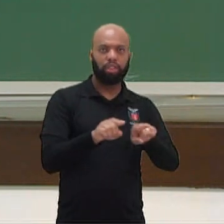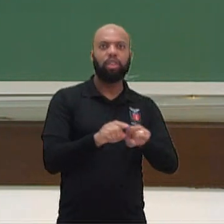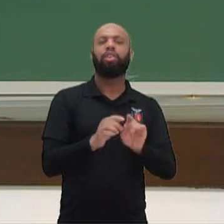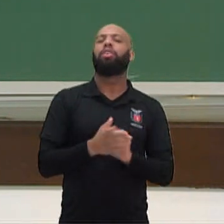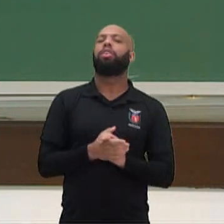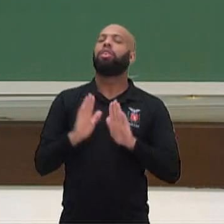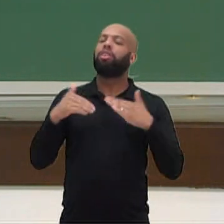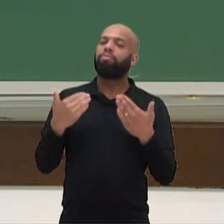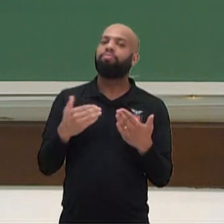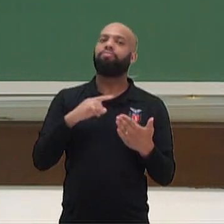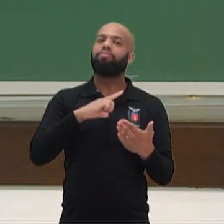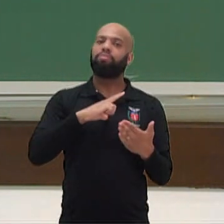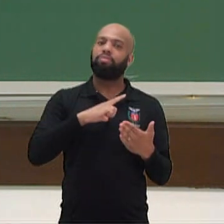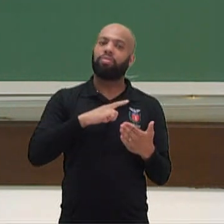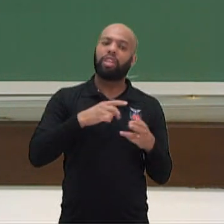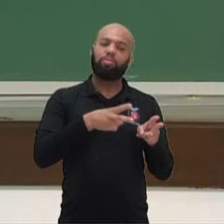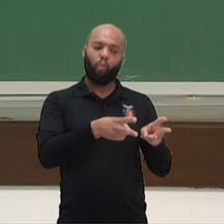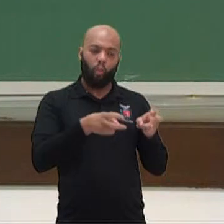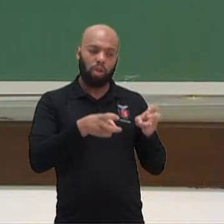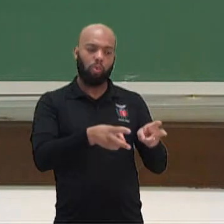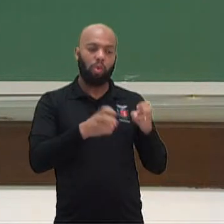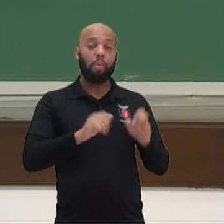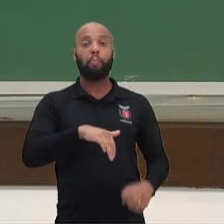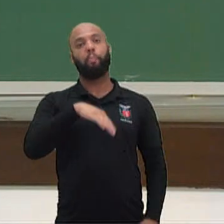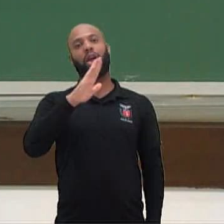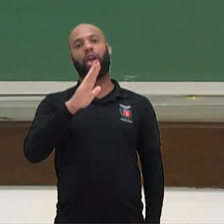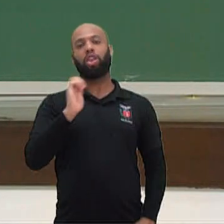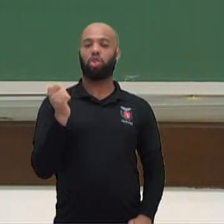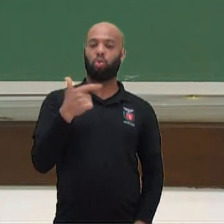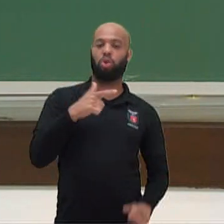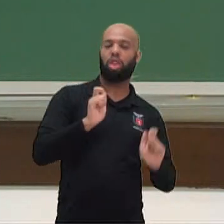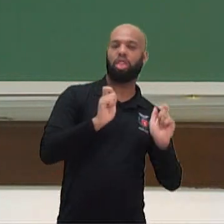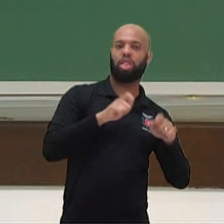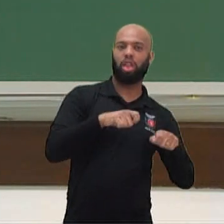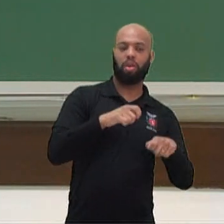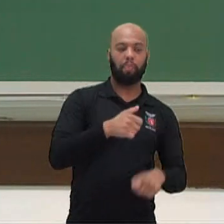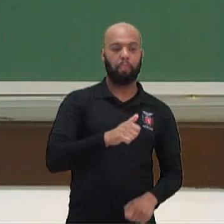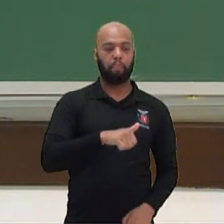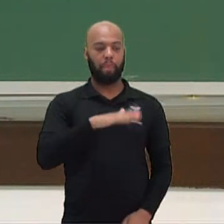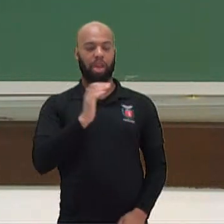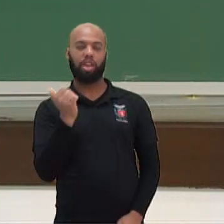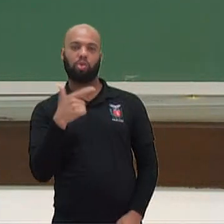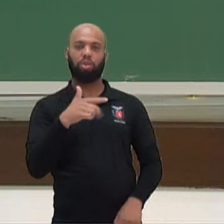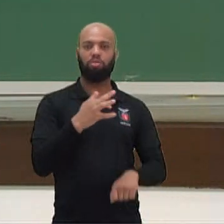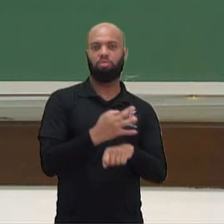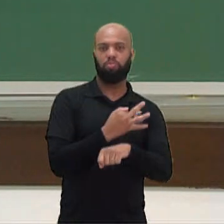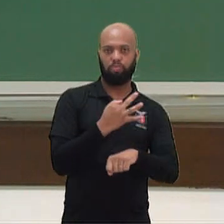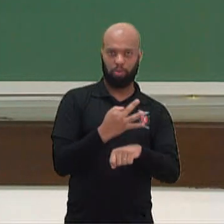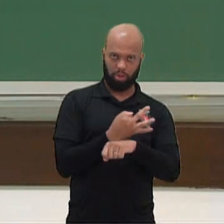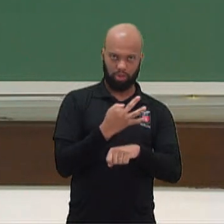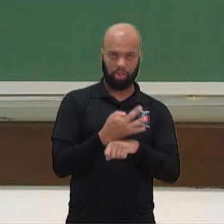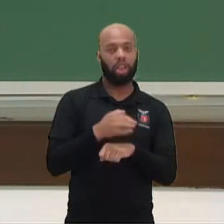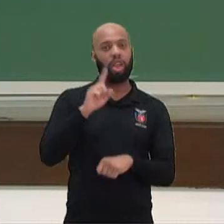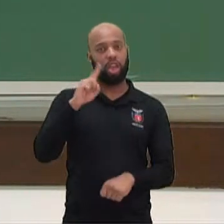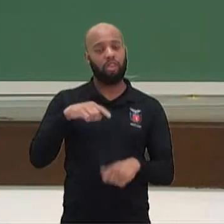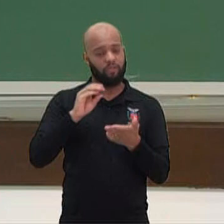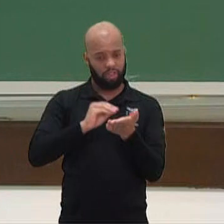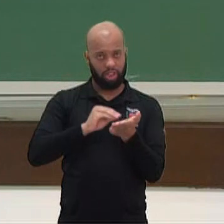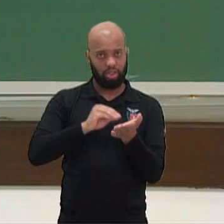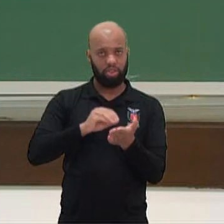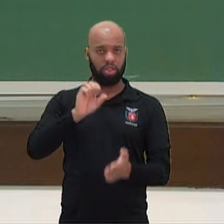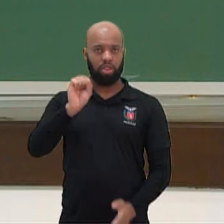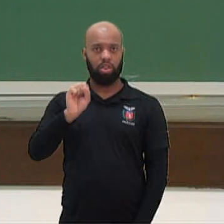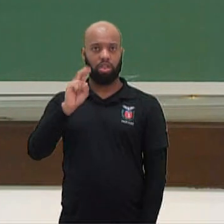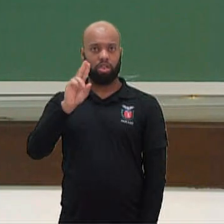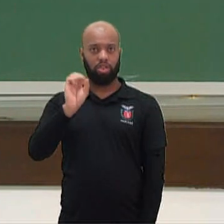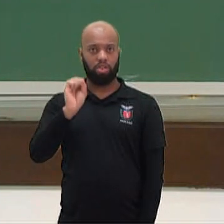acaba-se tendo aí uma extração a mais do que o necessário. Que nós falamos aí da questão da sustentabilidade, certo?